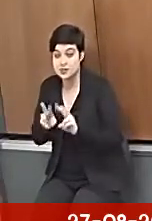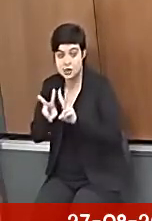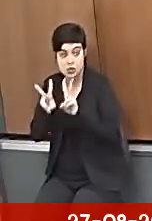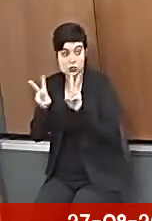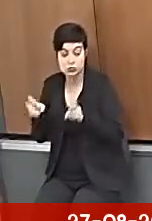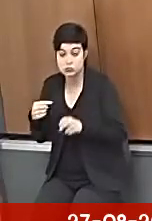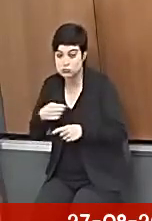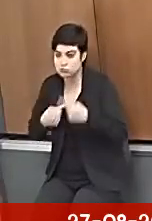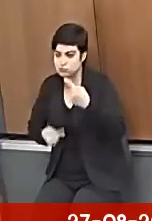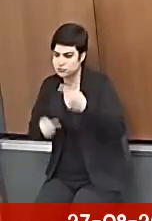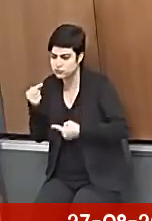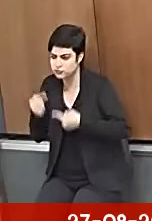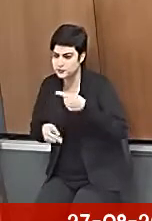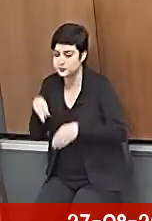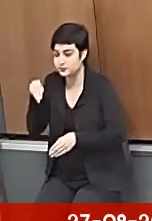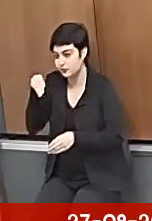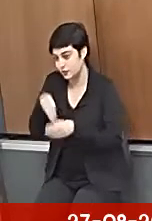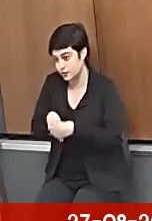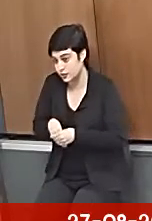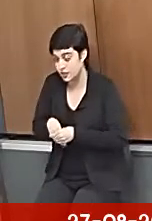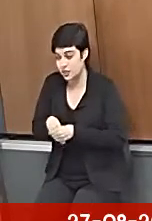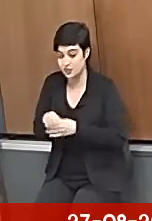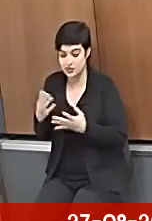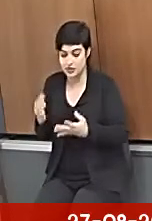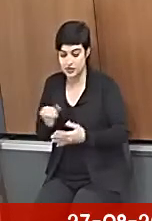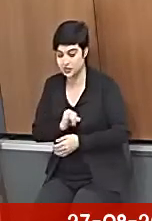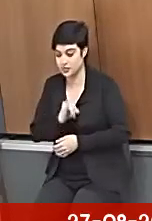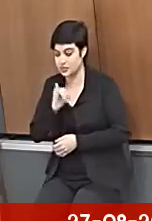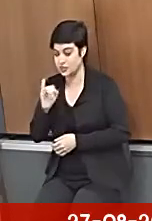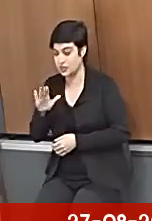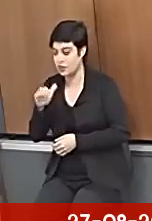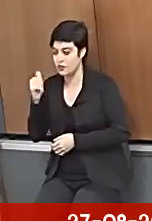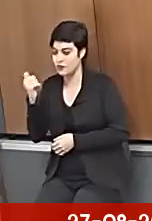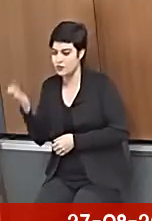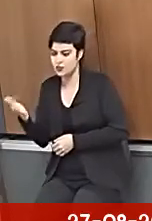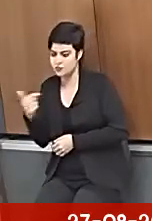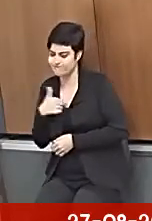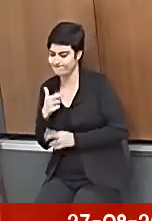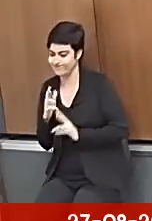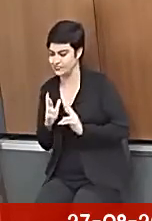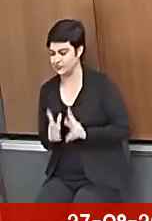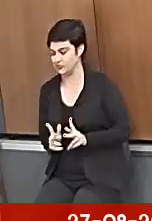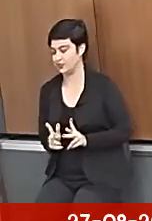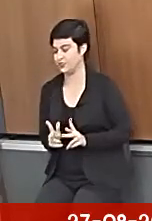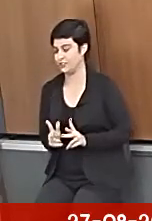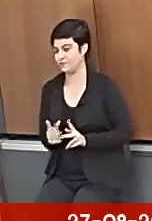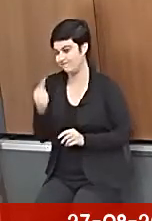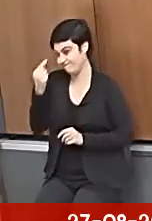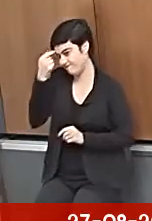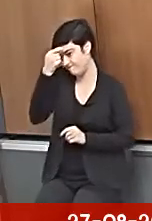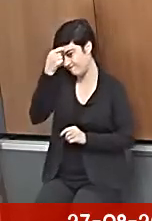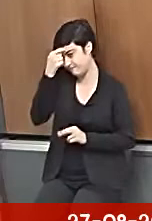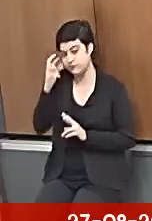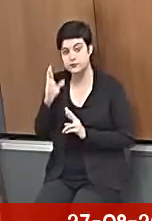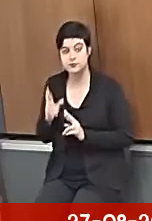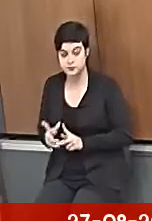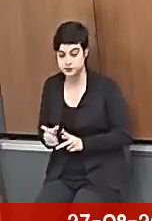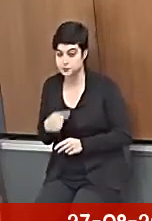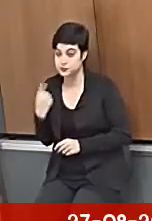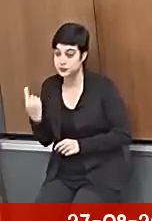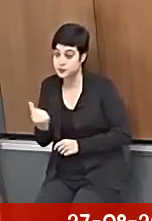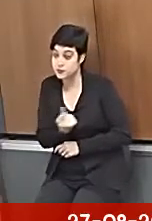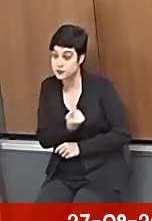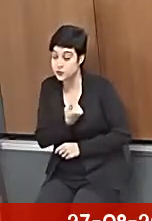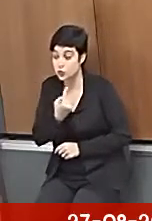que eu discuto dentro do campo a hora que eu saiba gente se for pelo lado da razão acho que não faria então nós nos tornamos irracionais